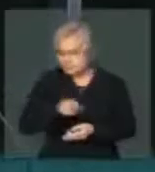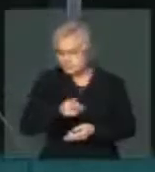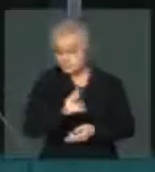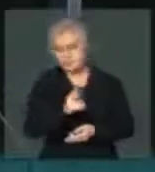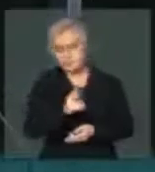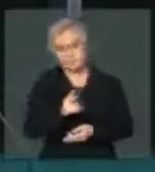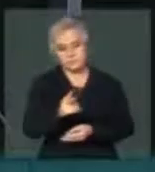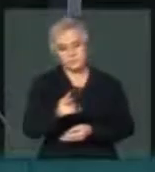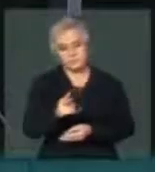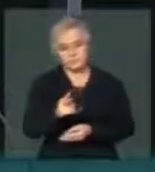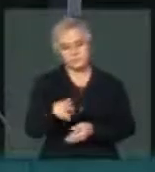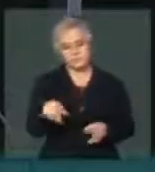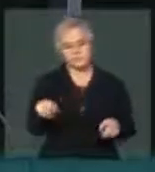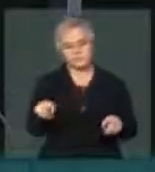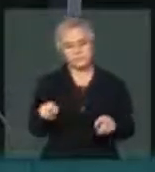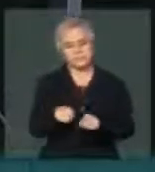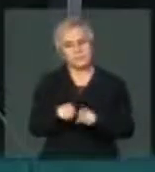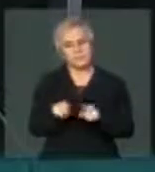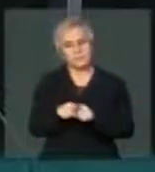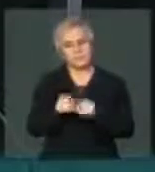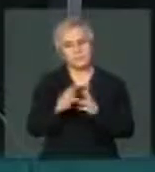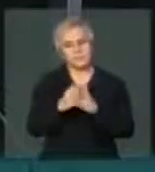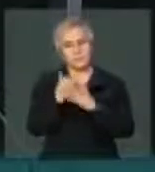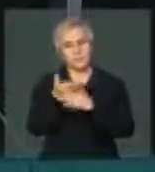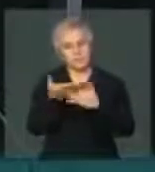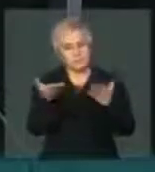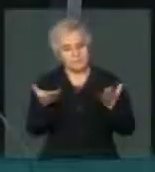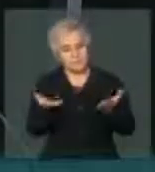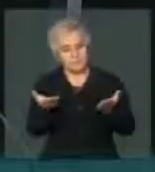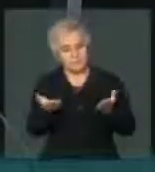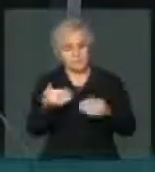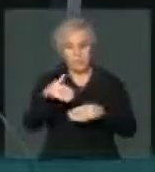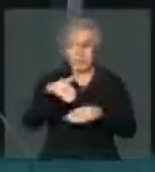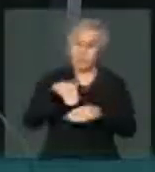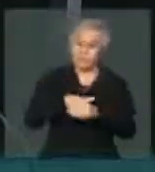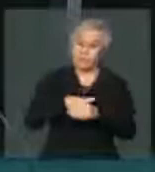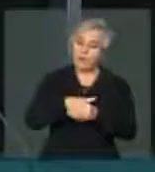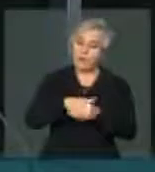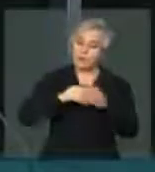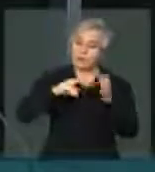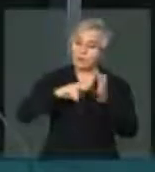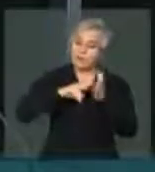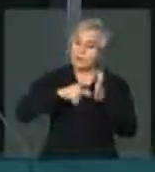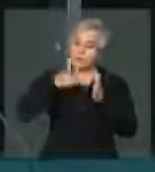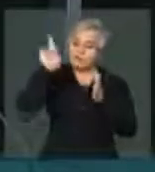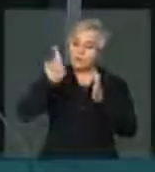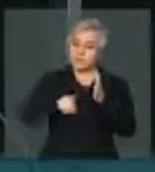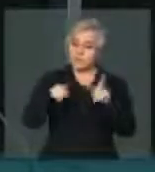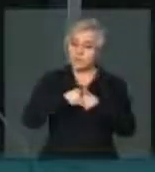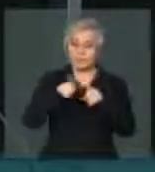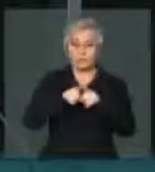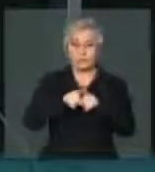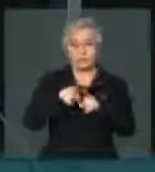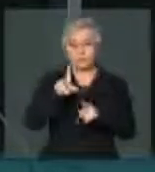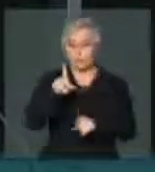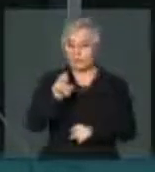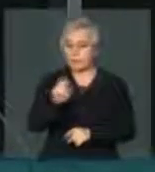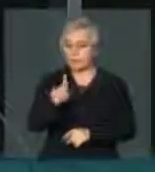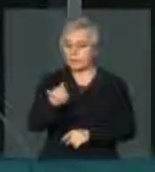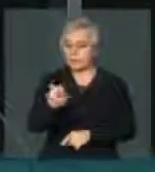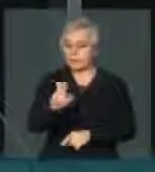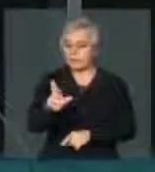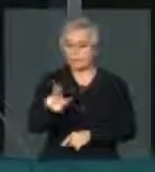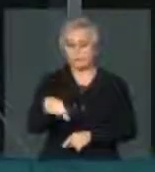diante desse elemento do voto como direito e como dever, nós queremos